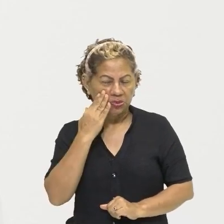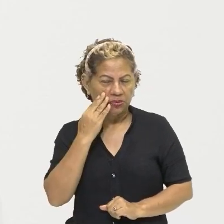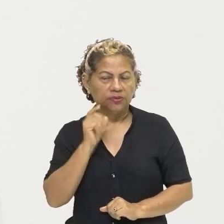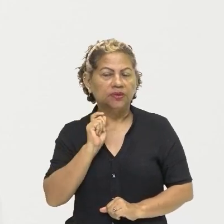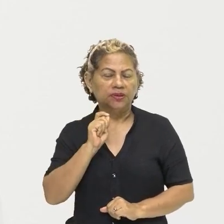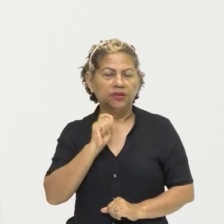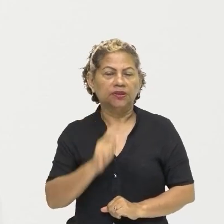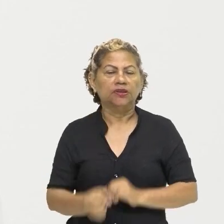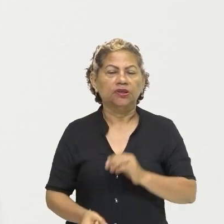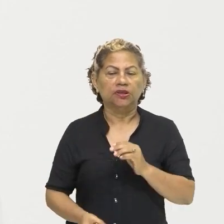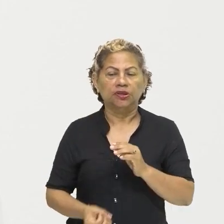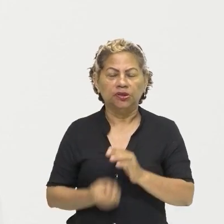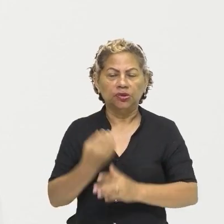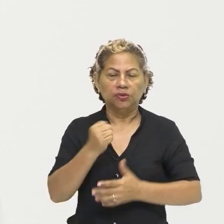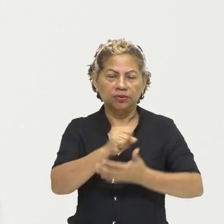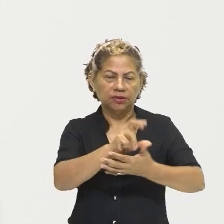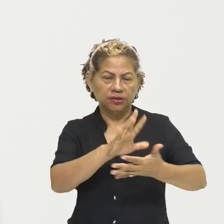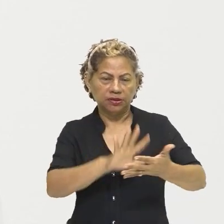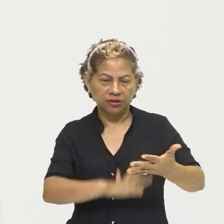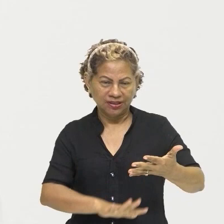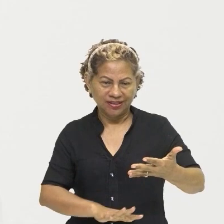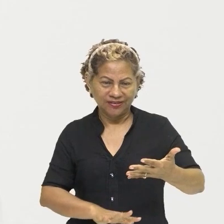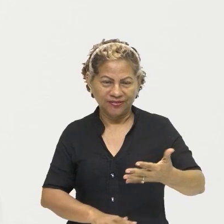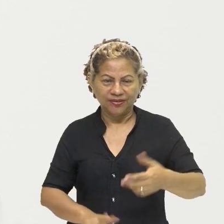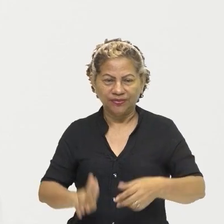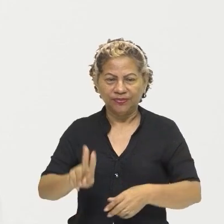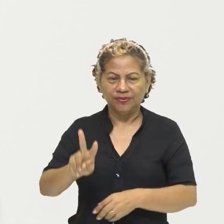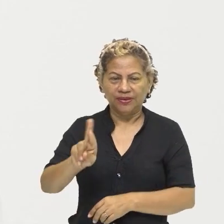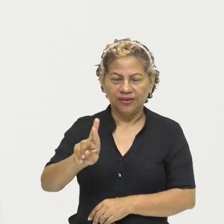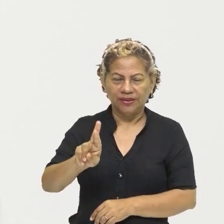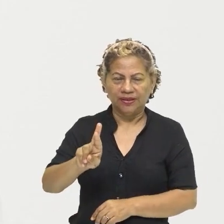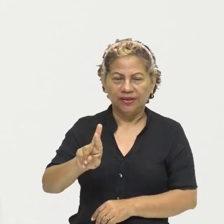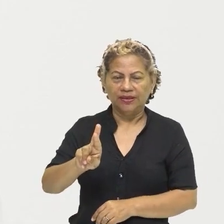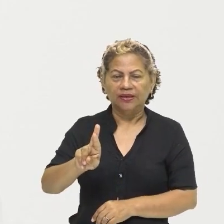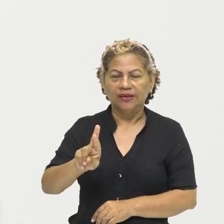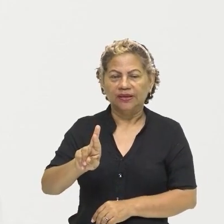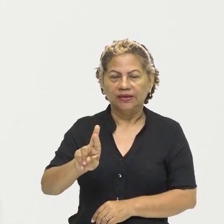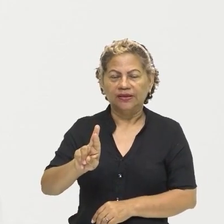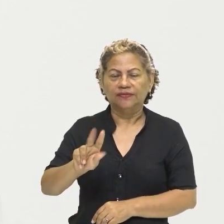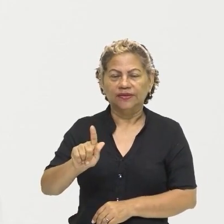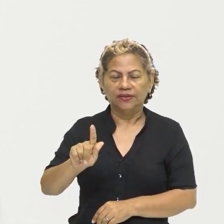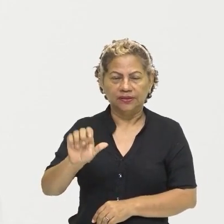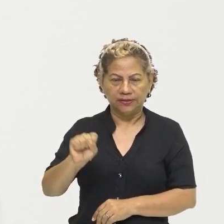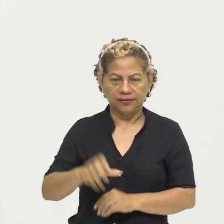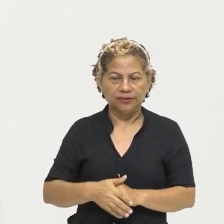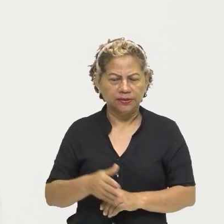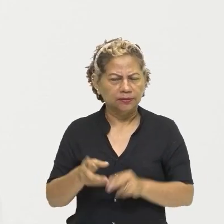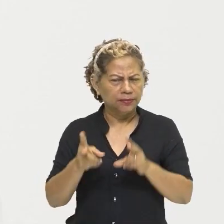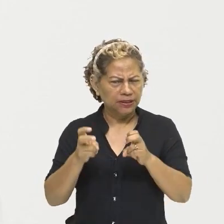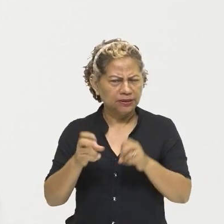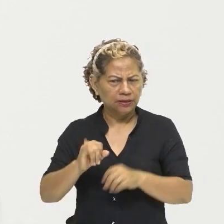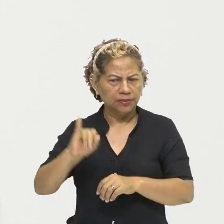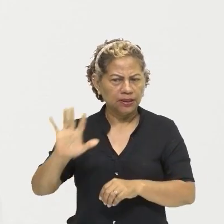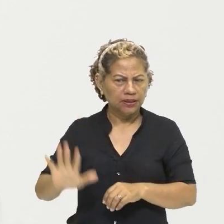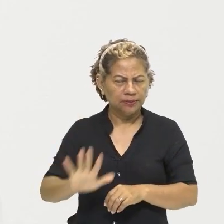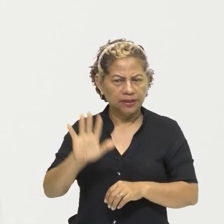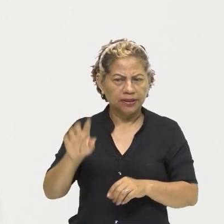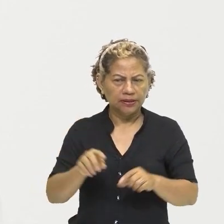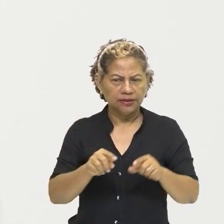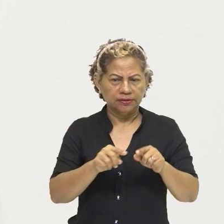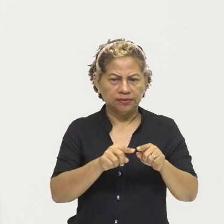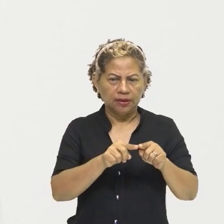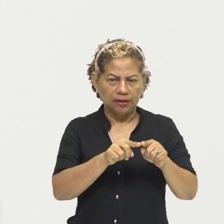do Sul. E ele diz o seguinte, olha, a elipse na figura, nesse caso a figura